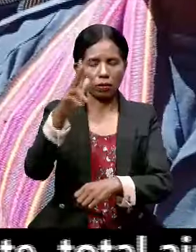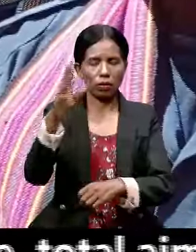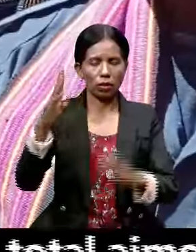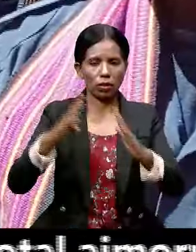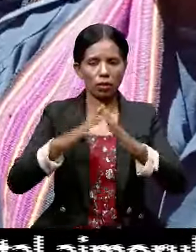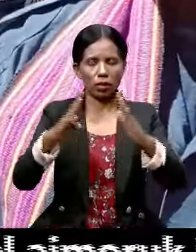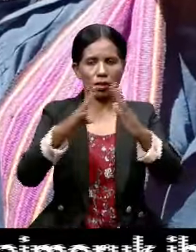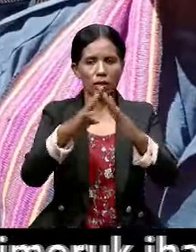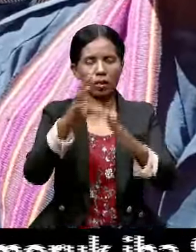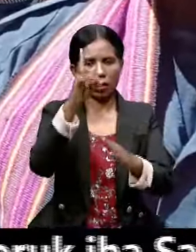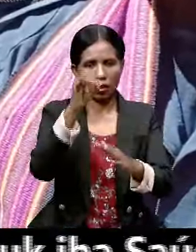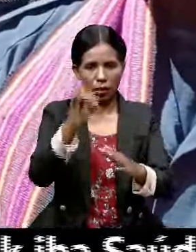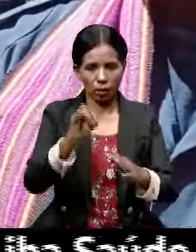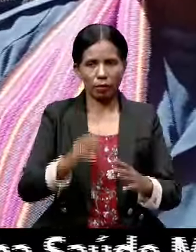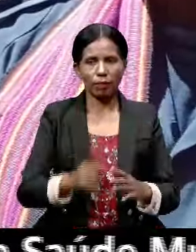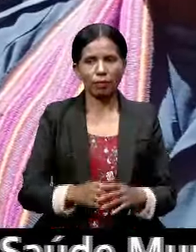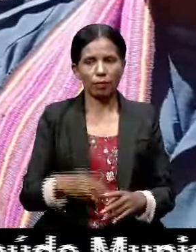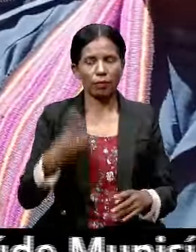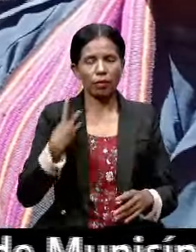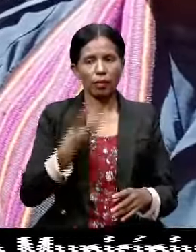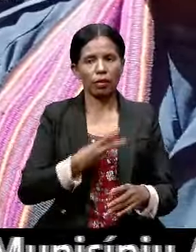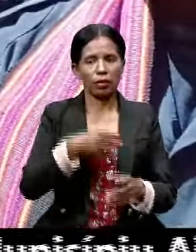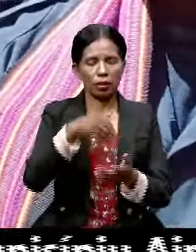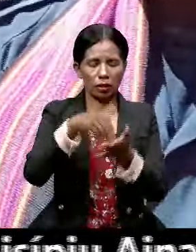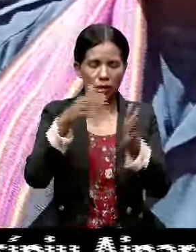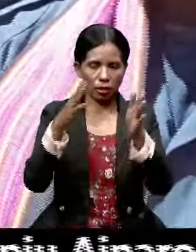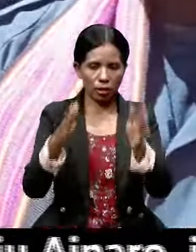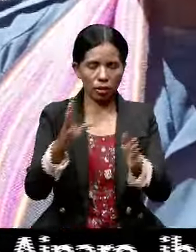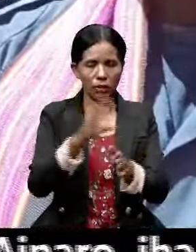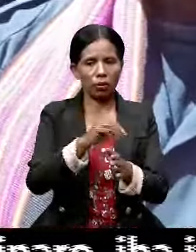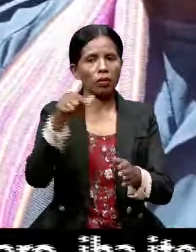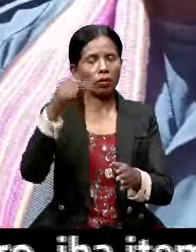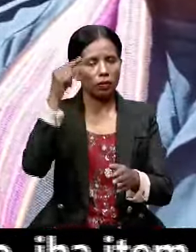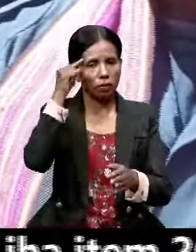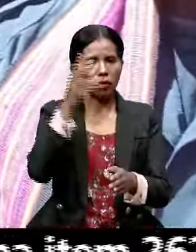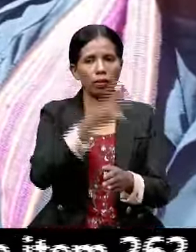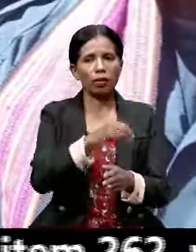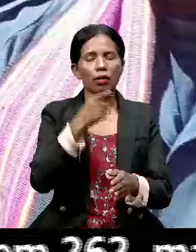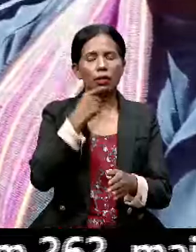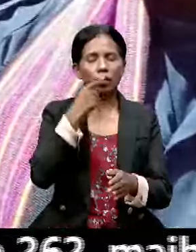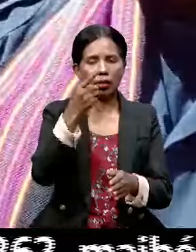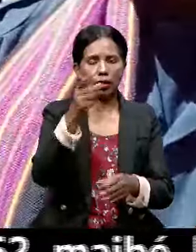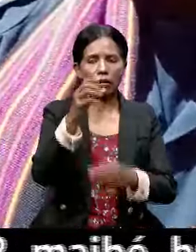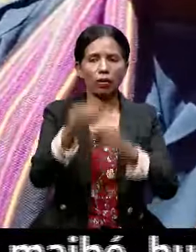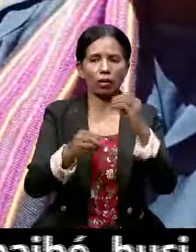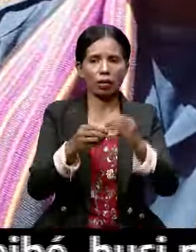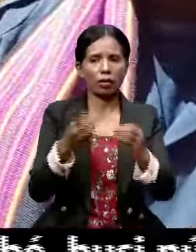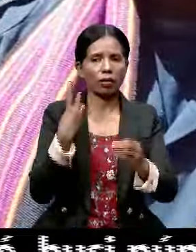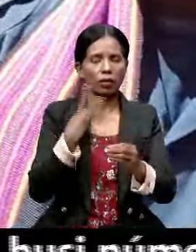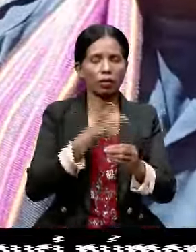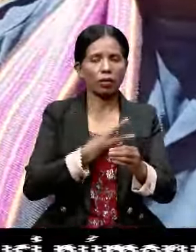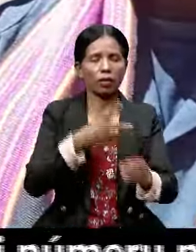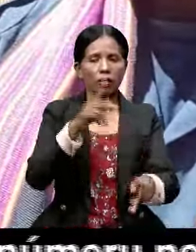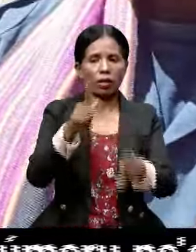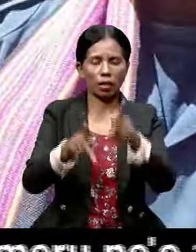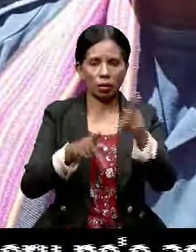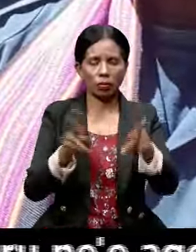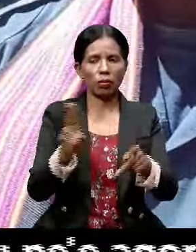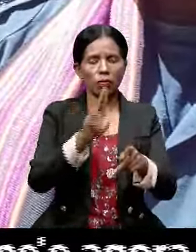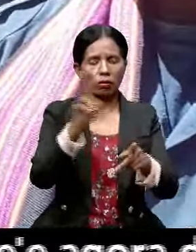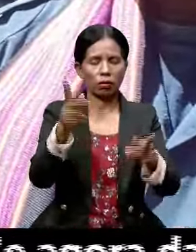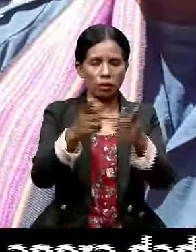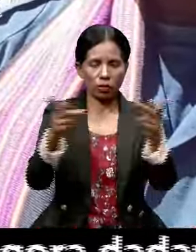dile. Ita nia estado, ita nia governo. Hate te kata, ita nia povo ocupa estado